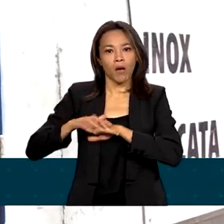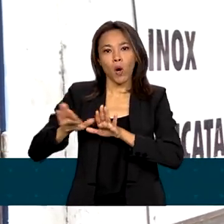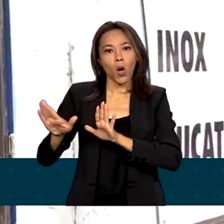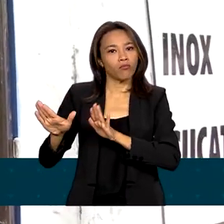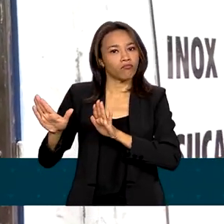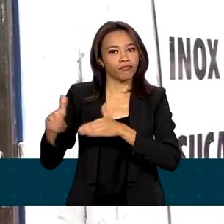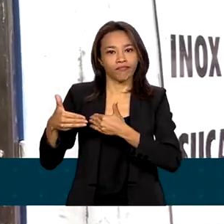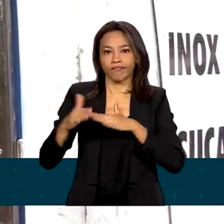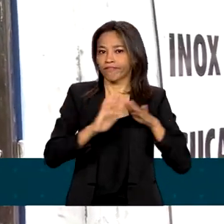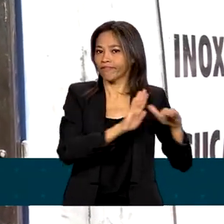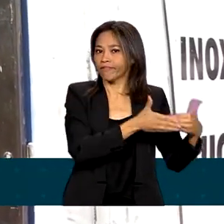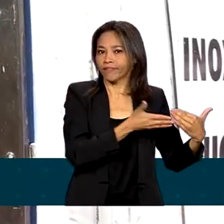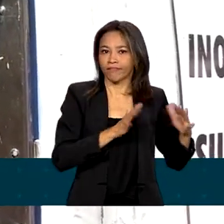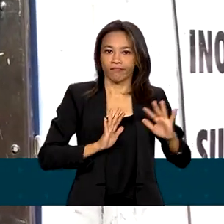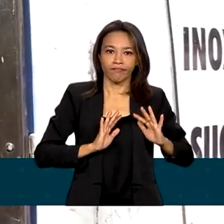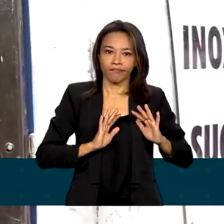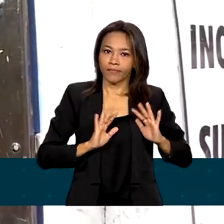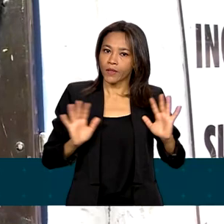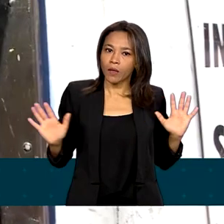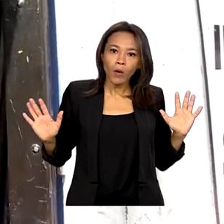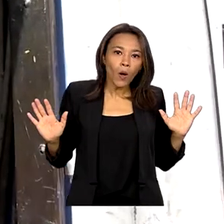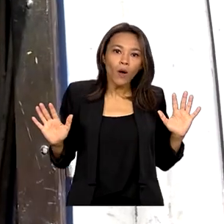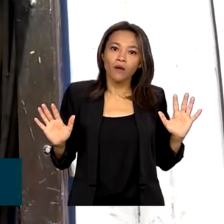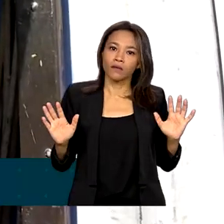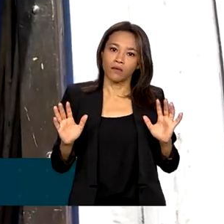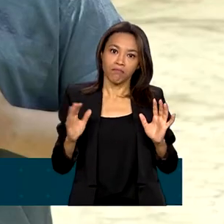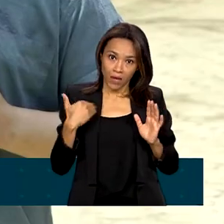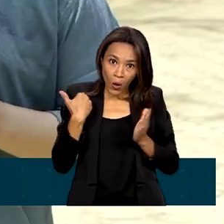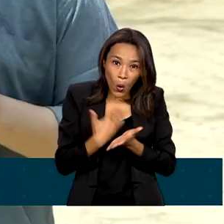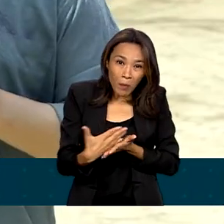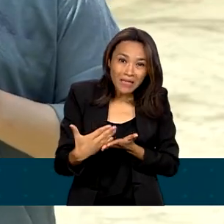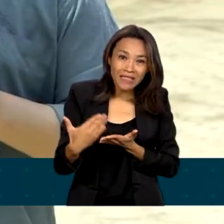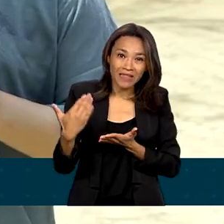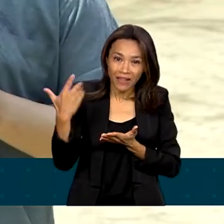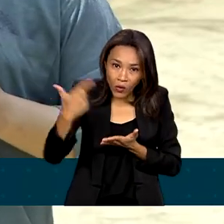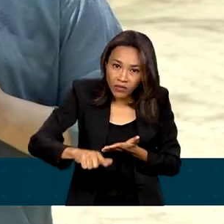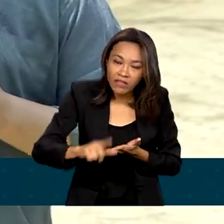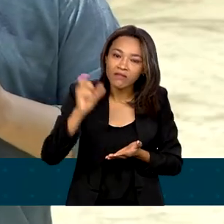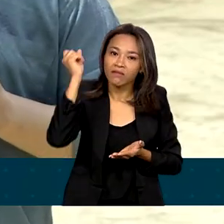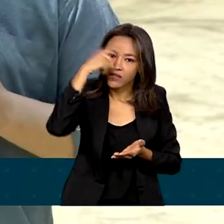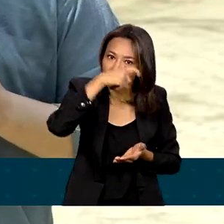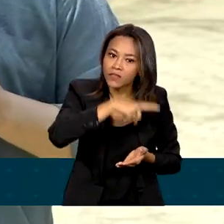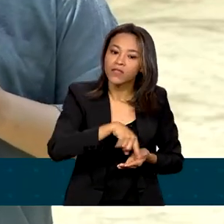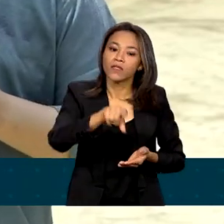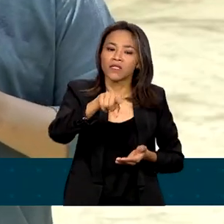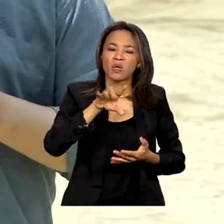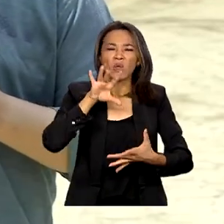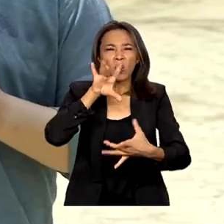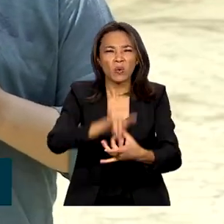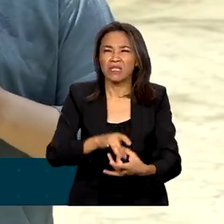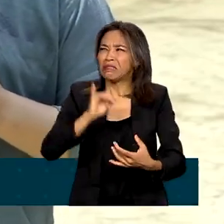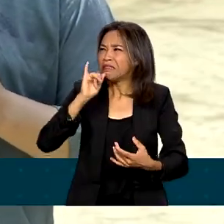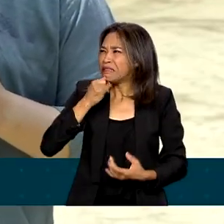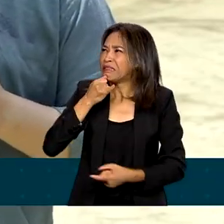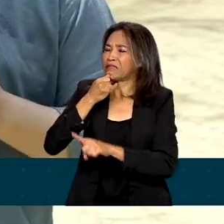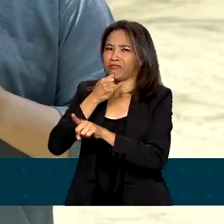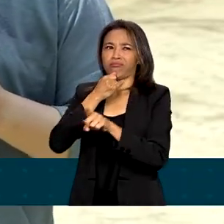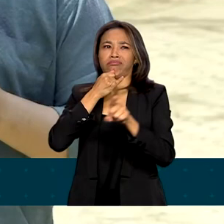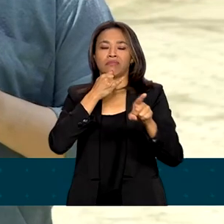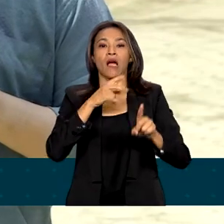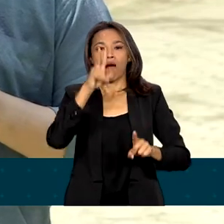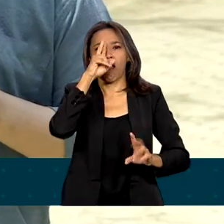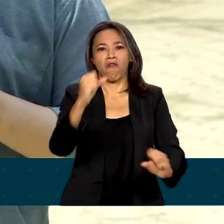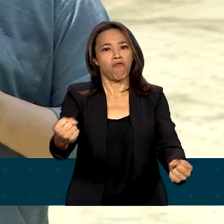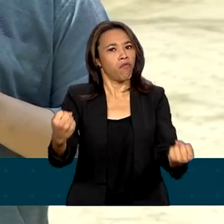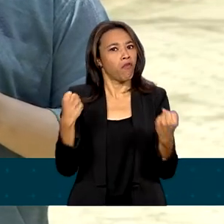dizer, para ele recomeçar vai ser bem difícil. Mesmo em meio a um cenário de tristeza, a força da comunidade aqui de